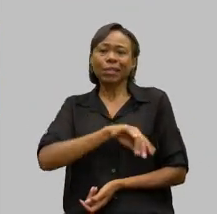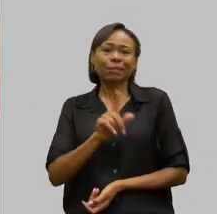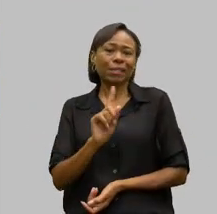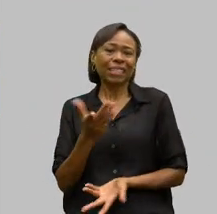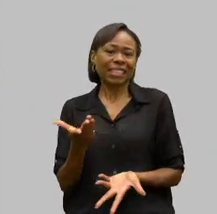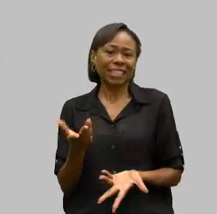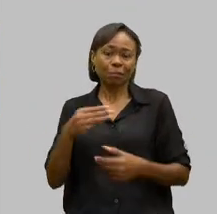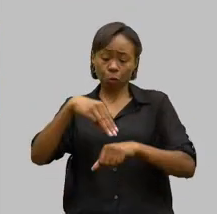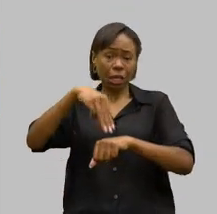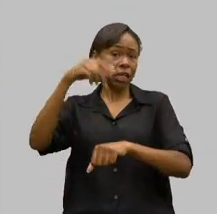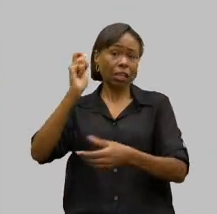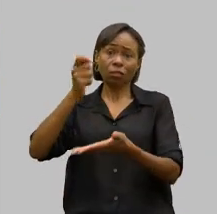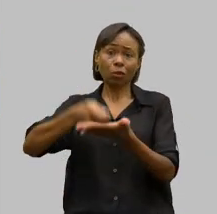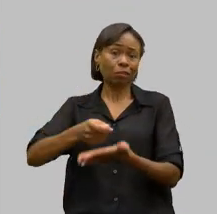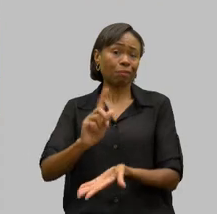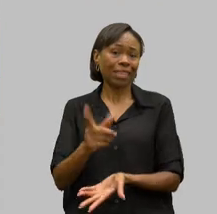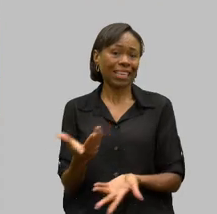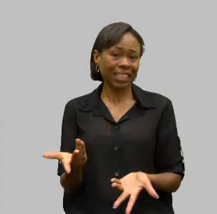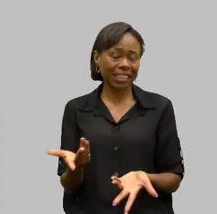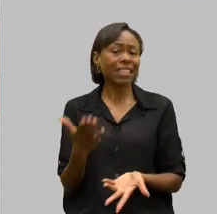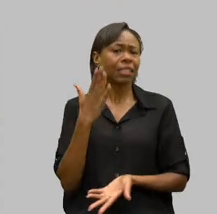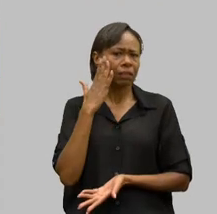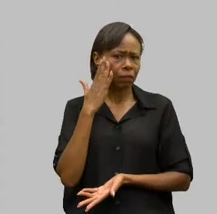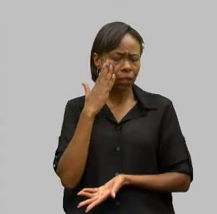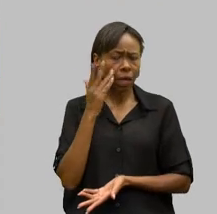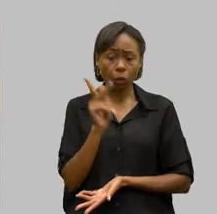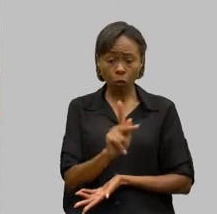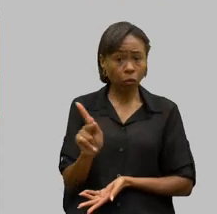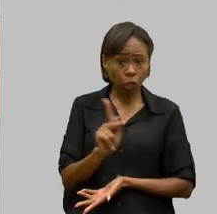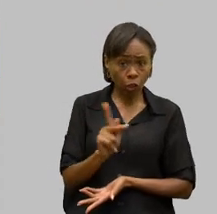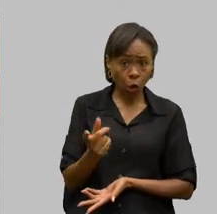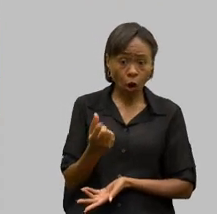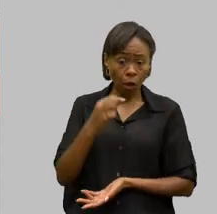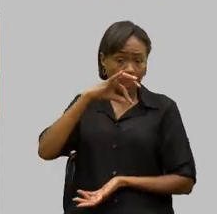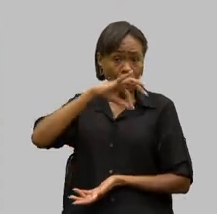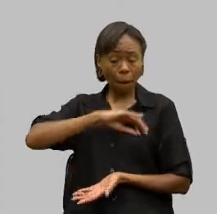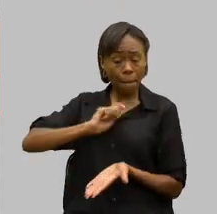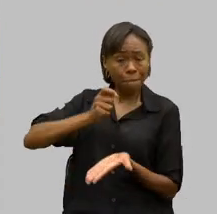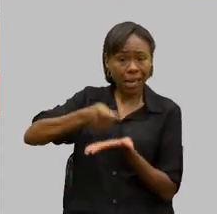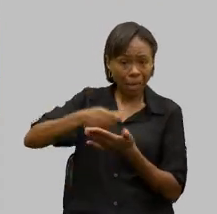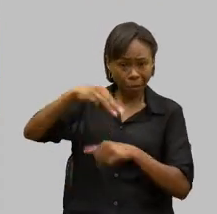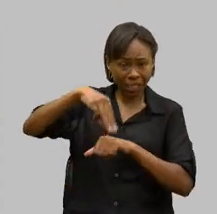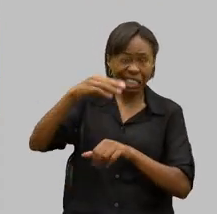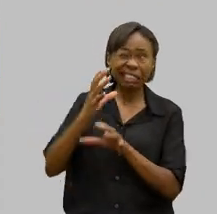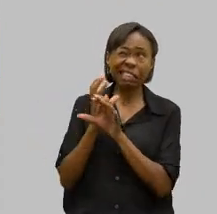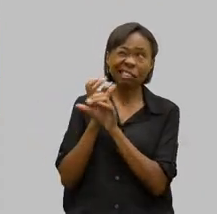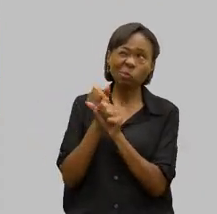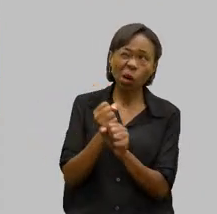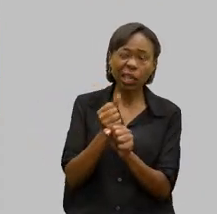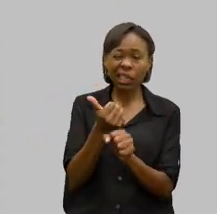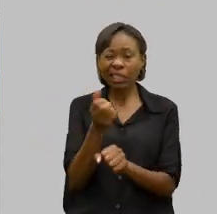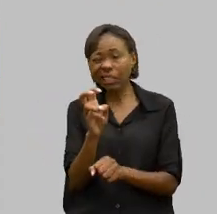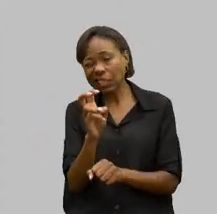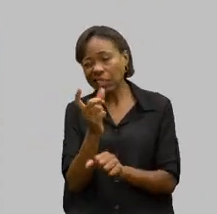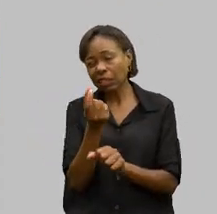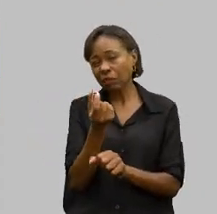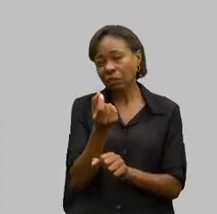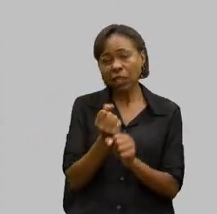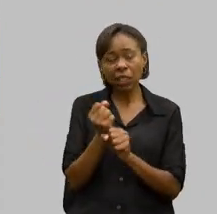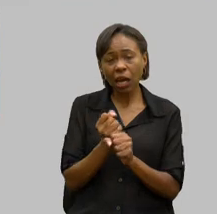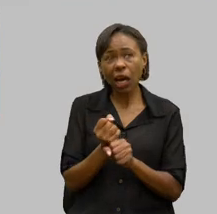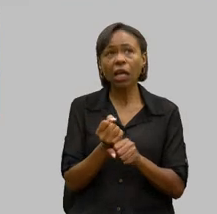a isso? Sabe que uma professora para receber pelo mestrado demora 15, 20 anos. Graduação, pós-graduação,